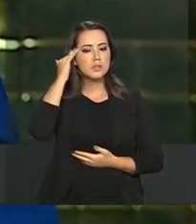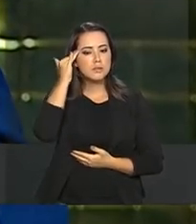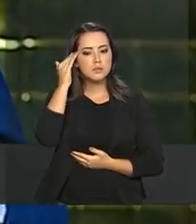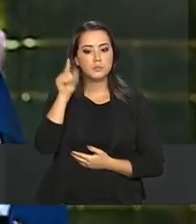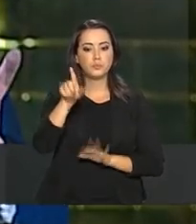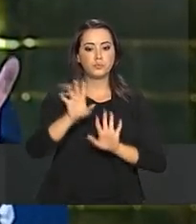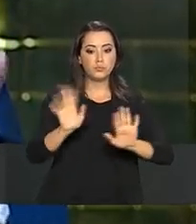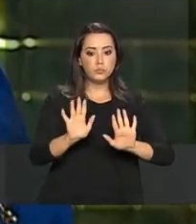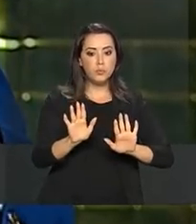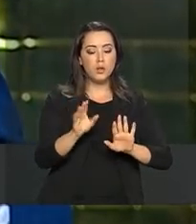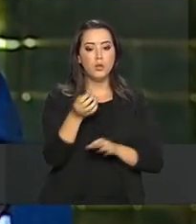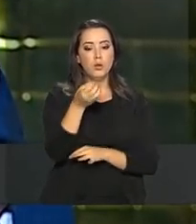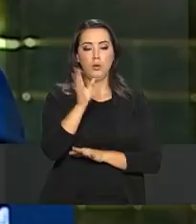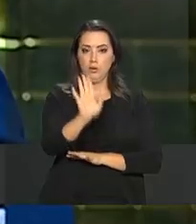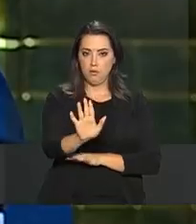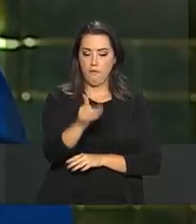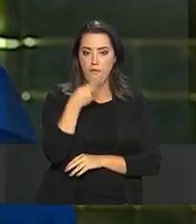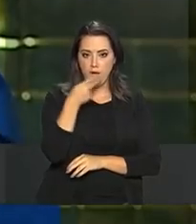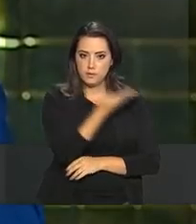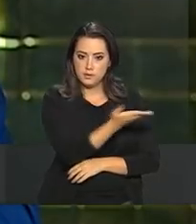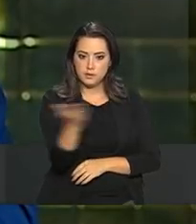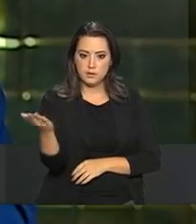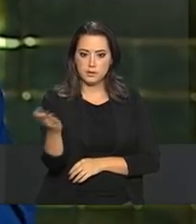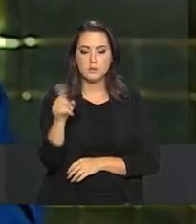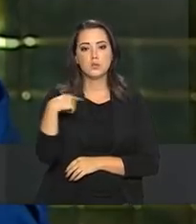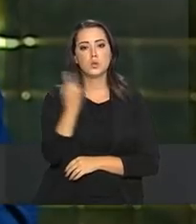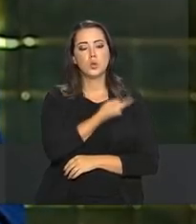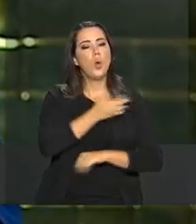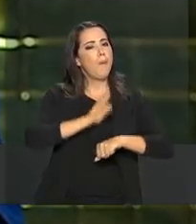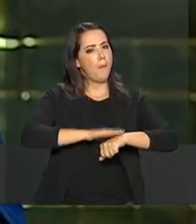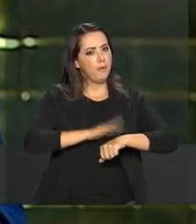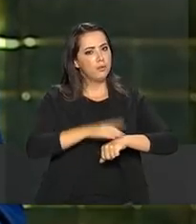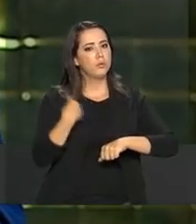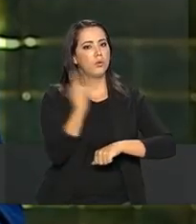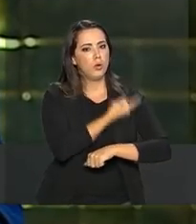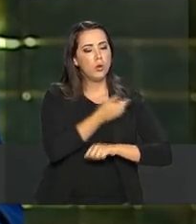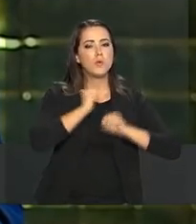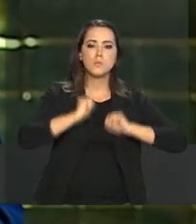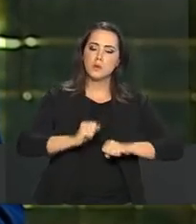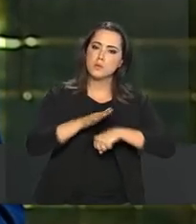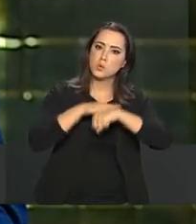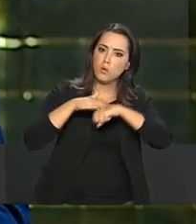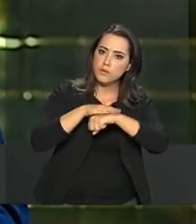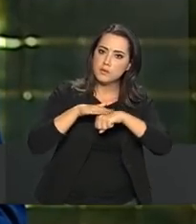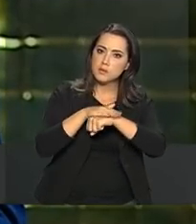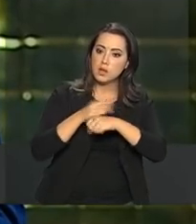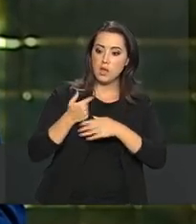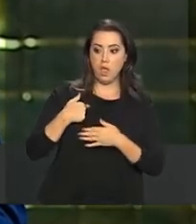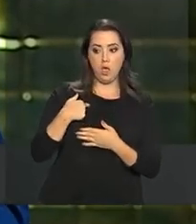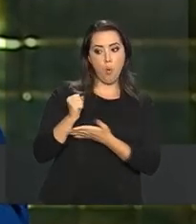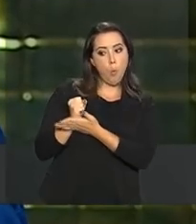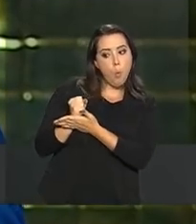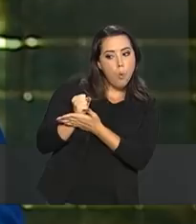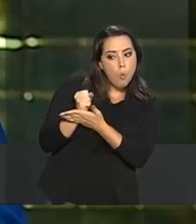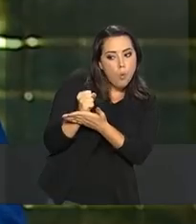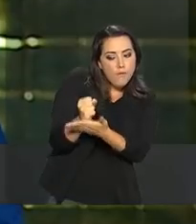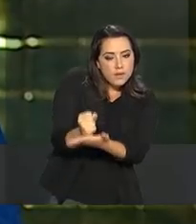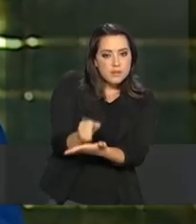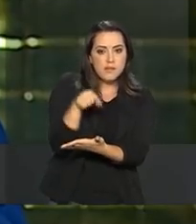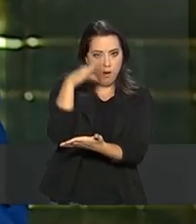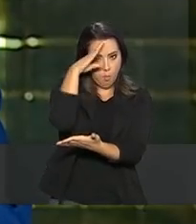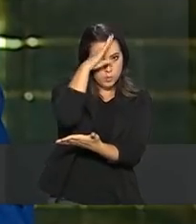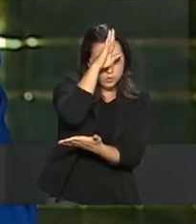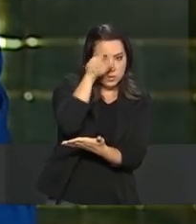bom eu olha vou dizer a vocês o seguinte evidentemente do instante que nós possamos conversar eu ofereceria ideia é